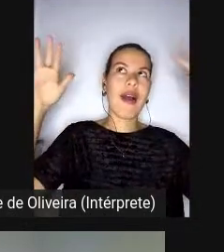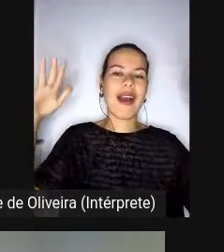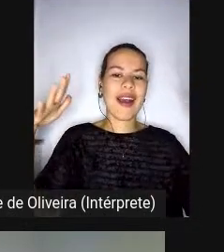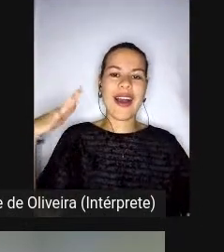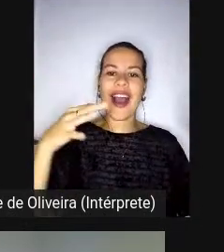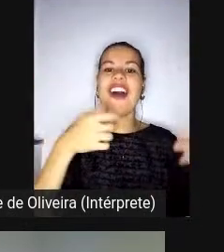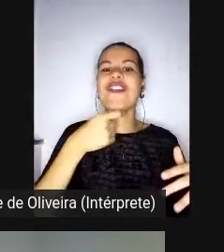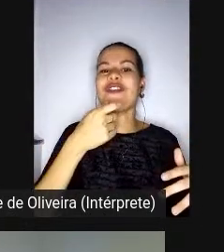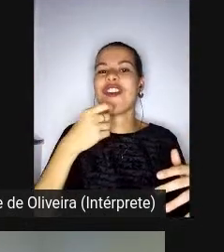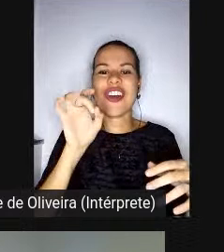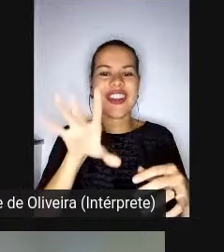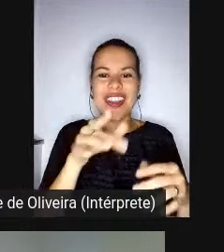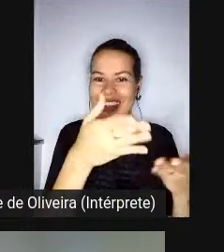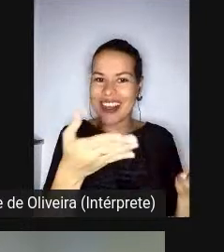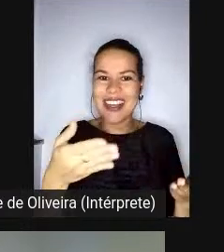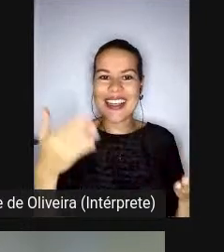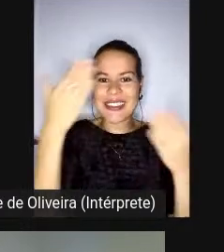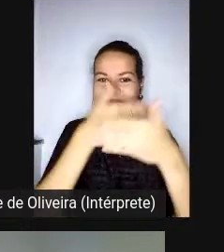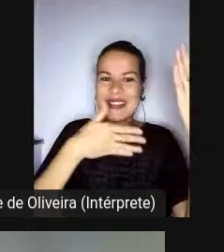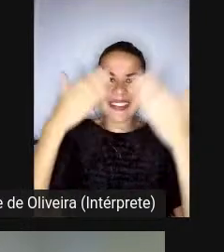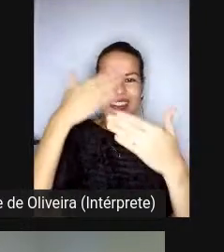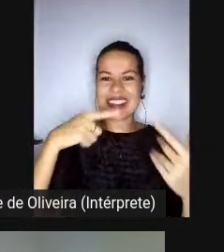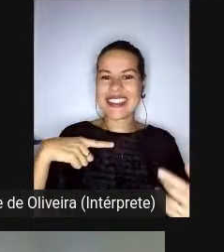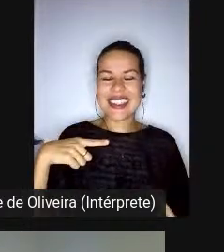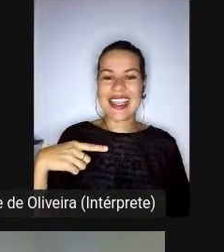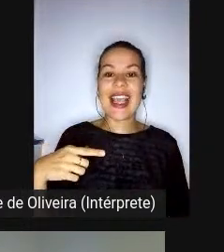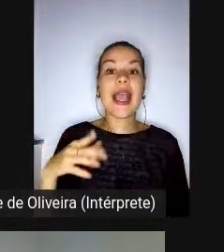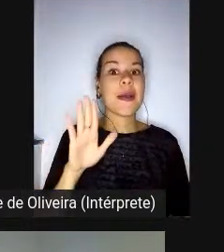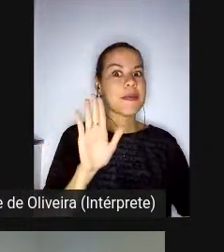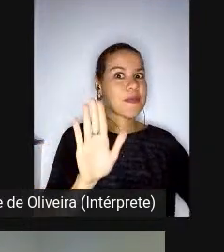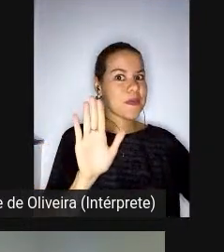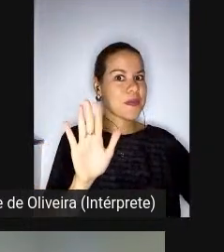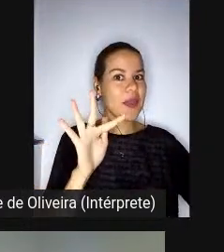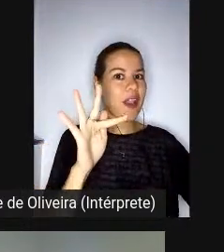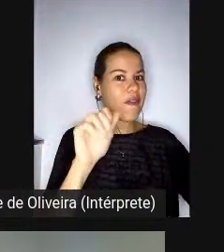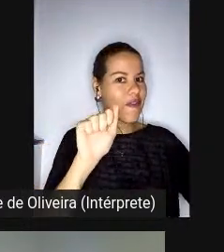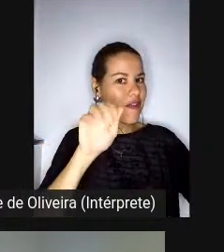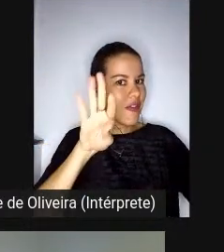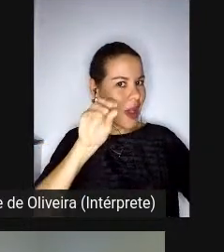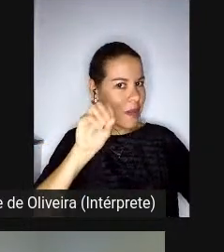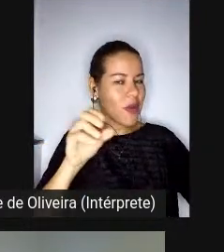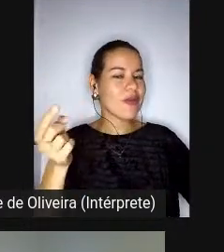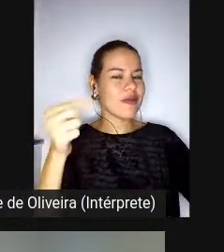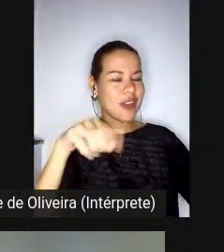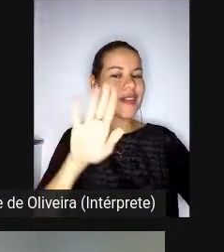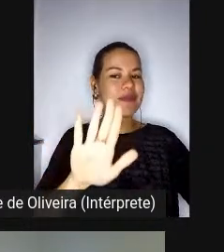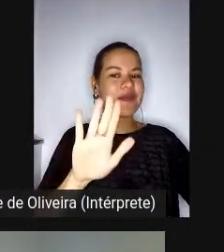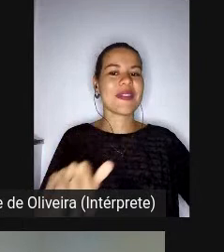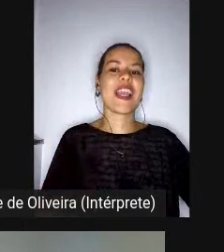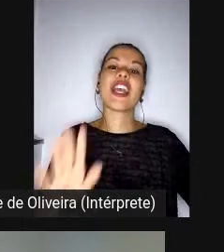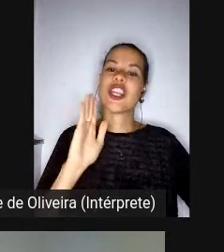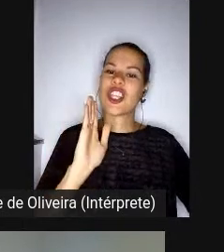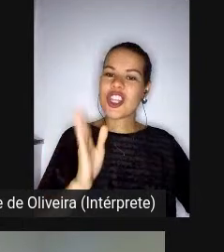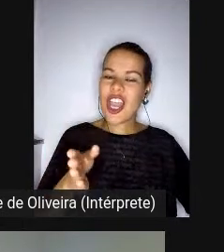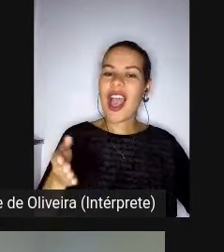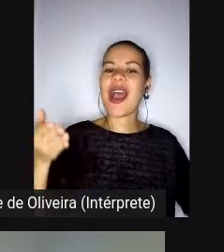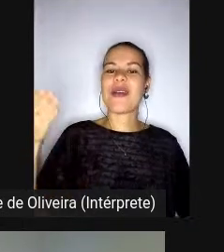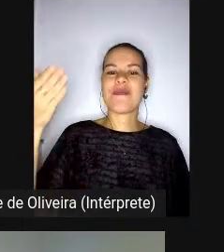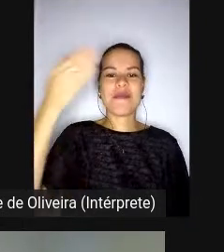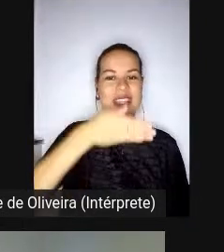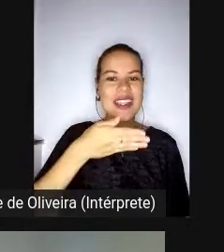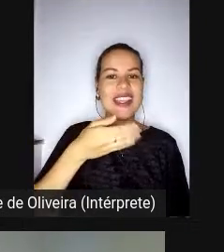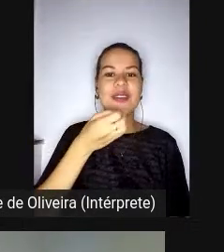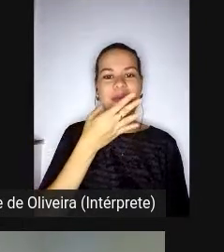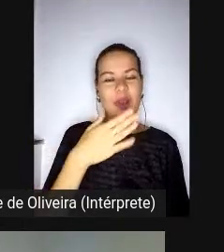não viram vale mas daqui a pouco ela aparece para nós mas já valeu a presença essa voz e todo mundo conhece